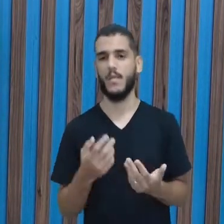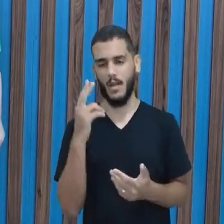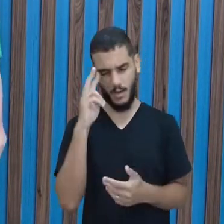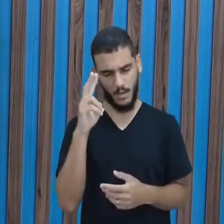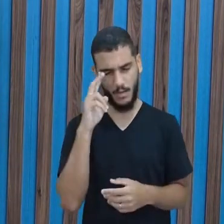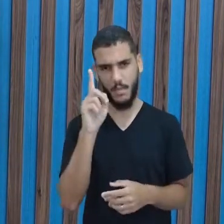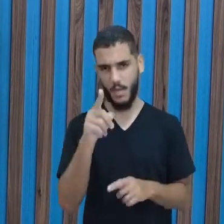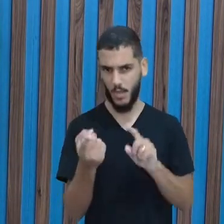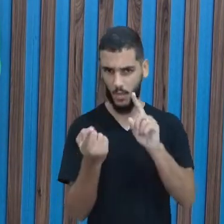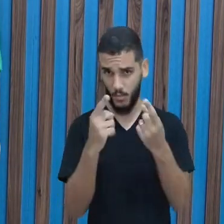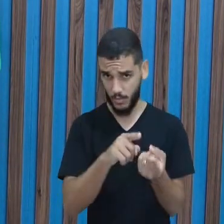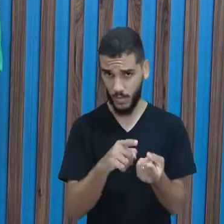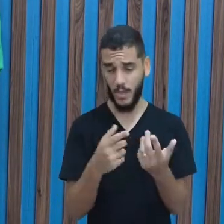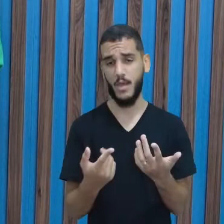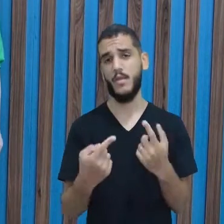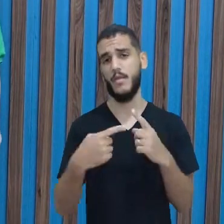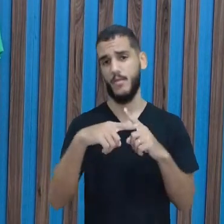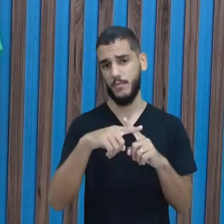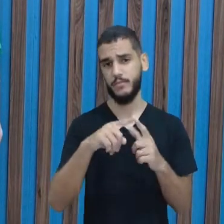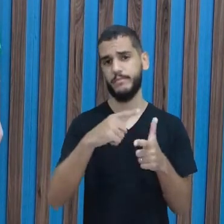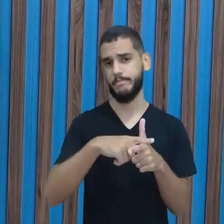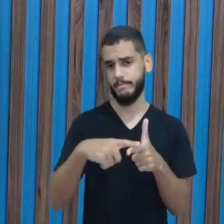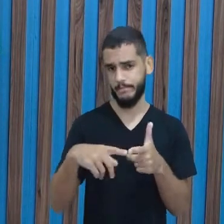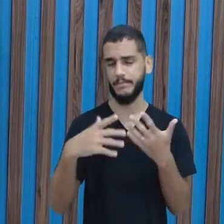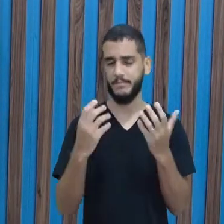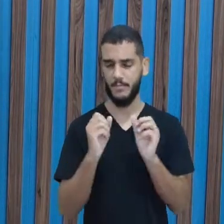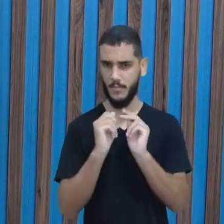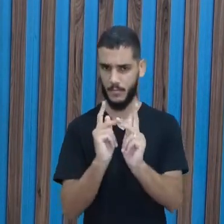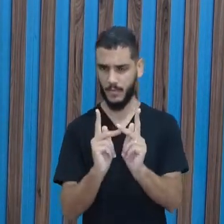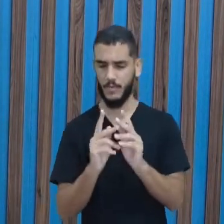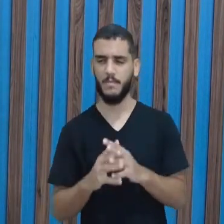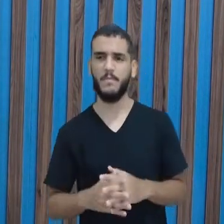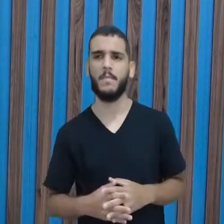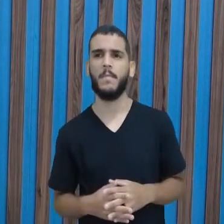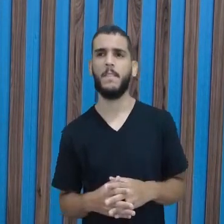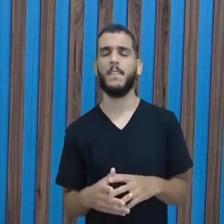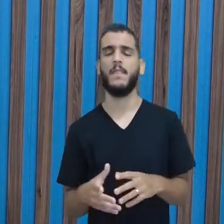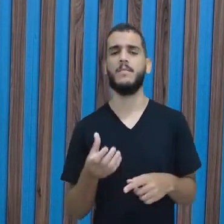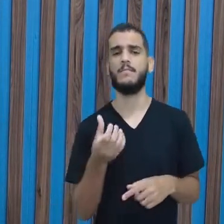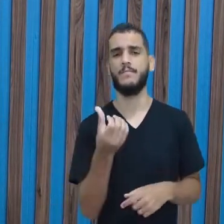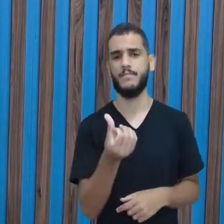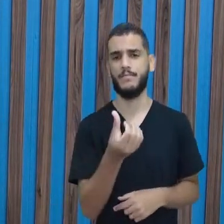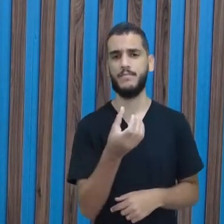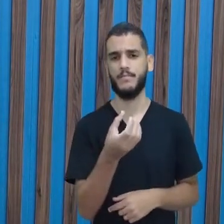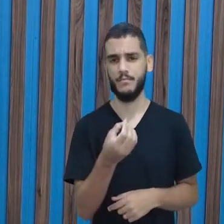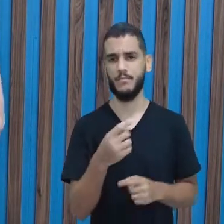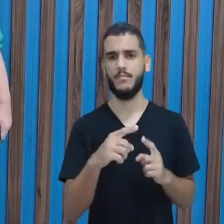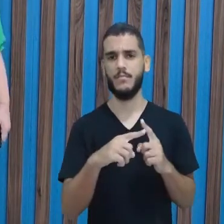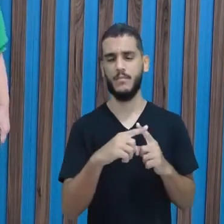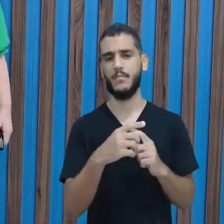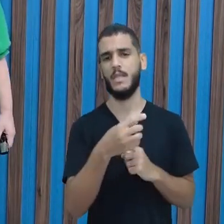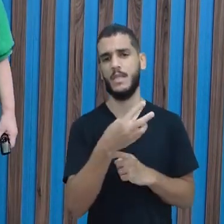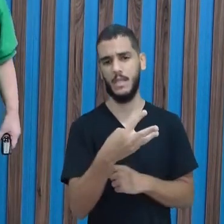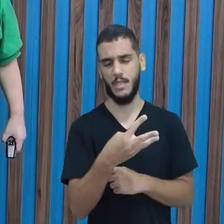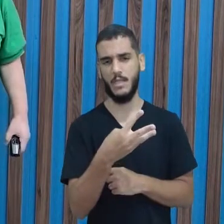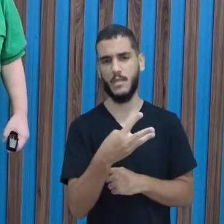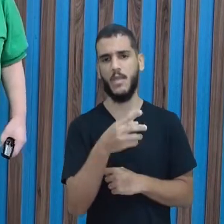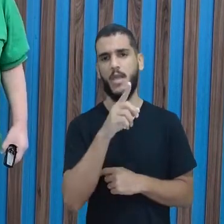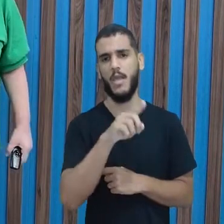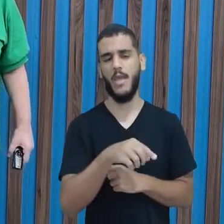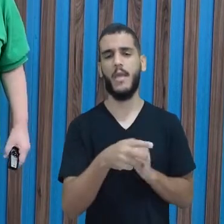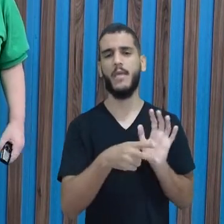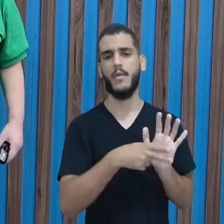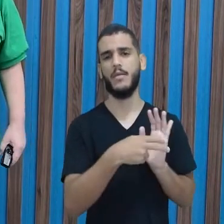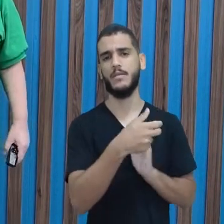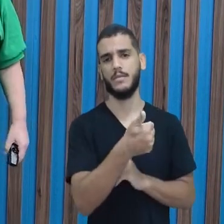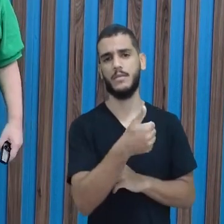já viu que isso aqui é inverso? É invertido? Então, 60 vezes 3 vai dar